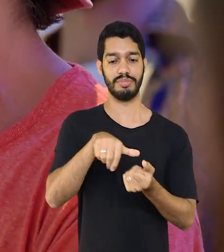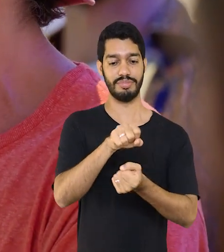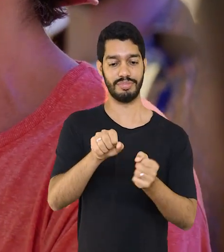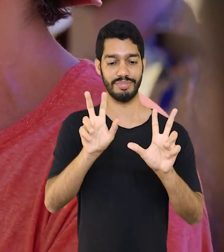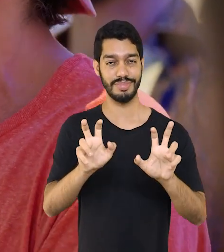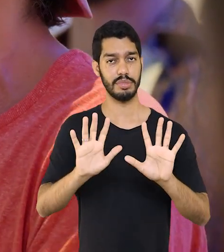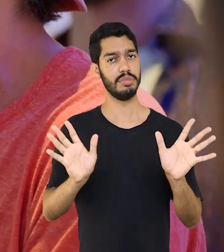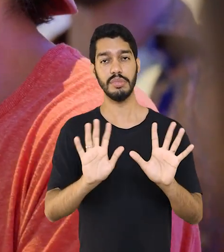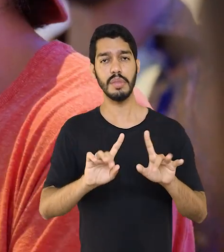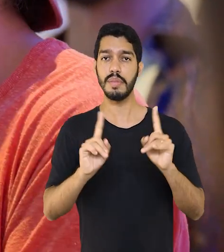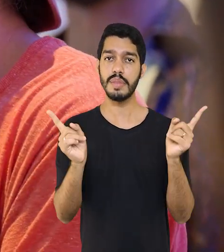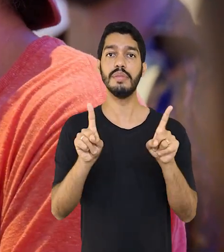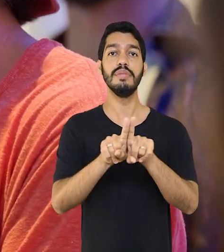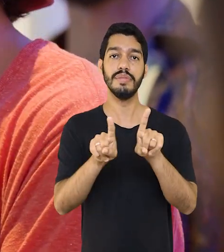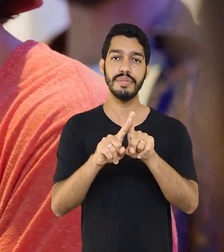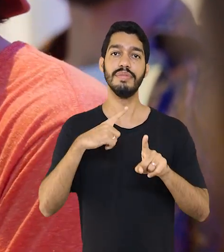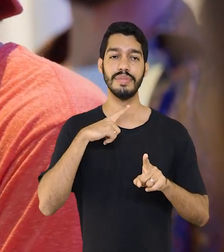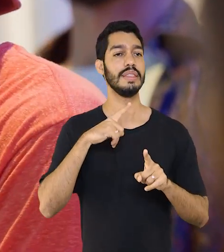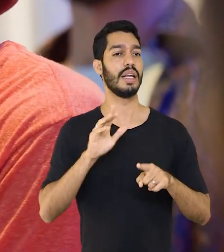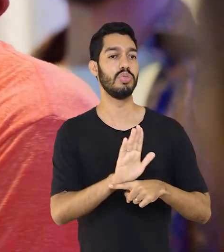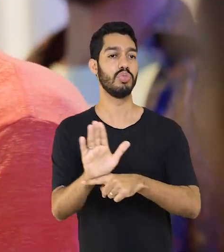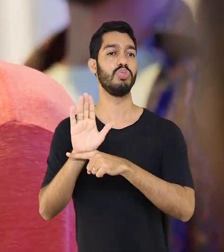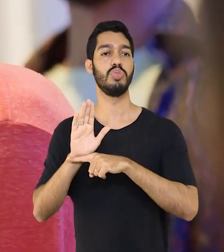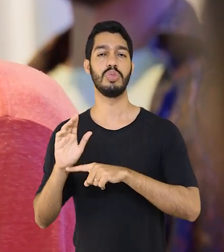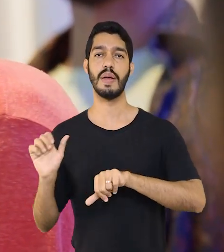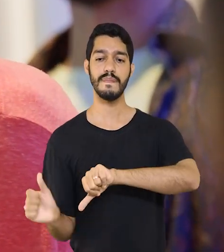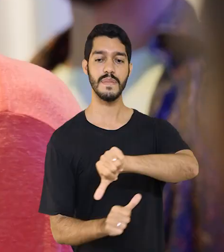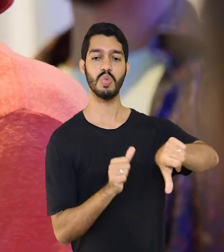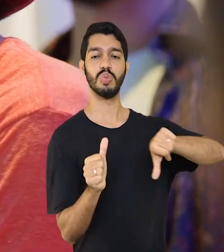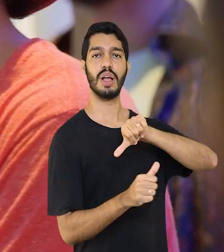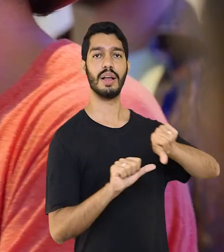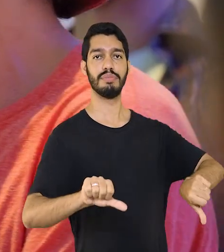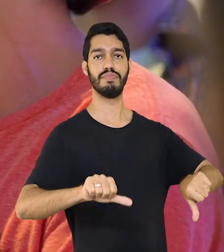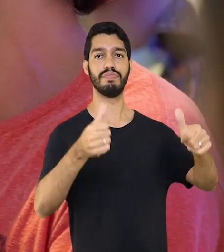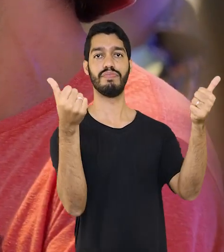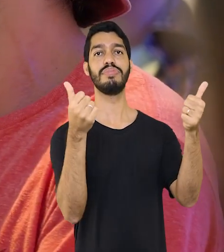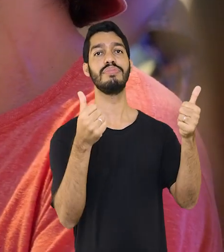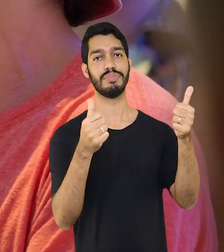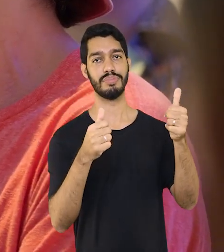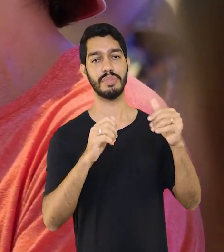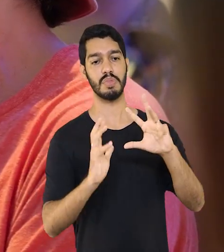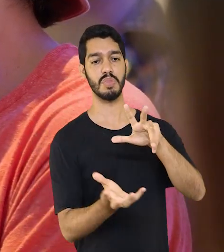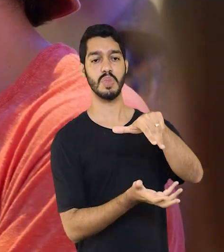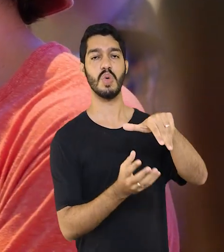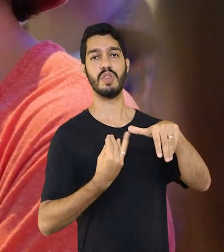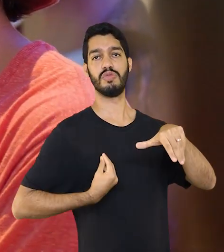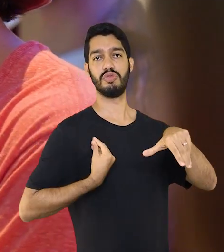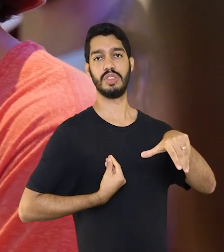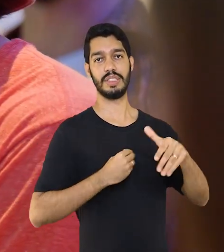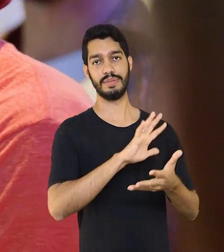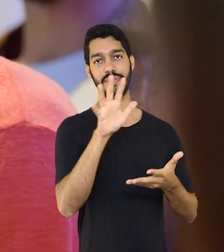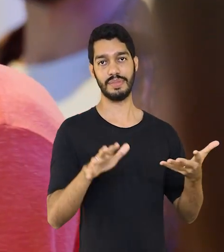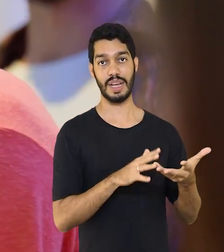só sustentáveis, mas que sejam de restaurações ecológicas, né, que sejam, na prática, uma